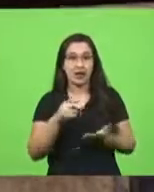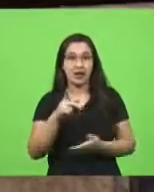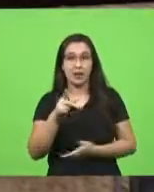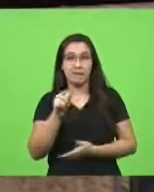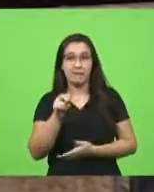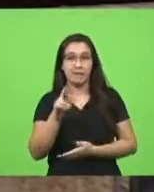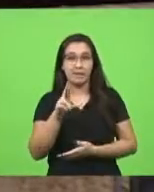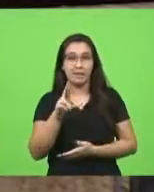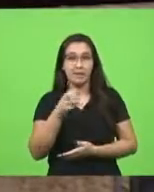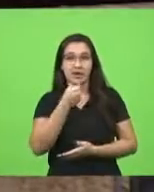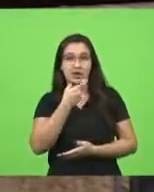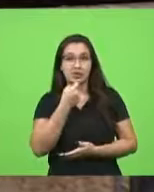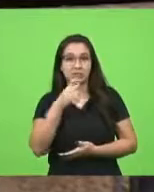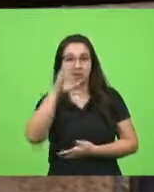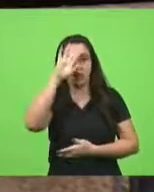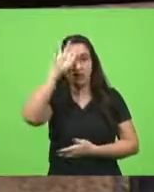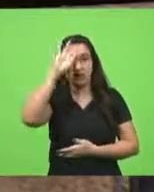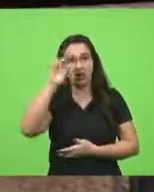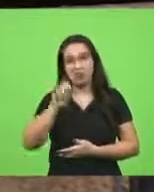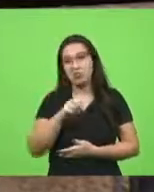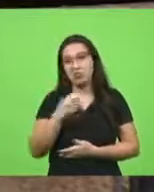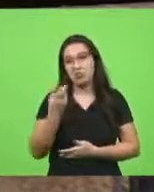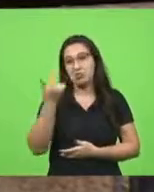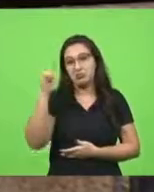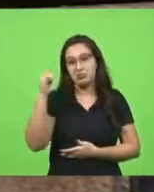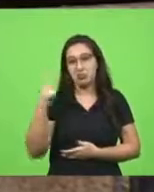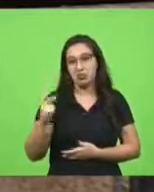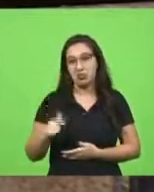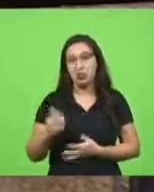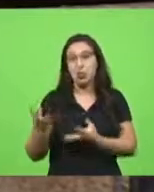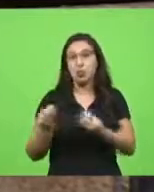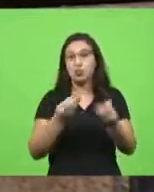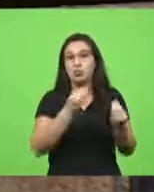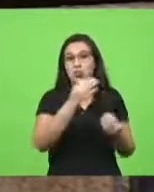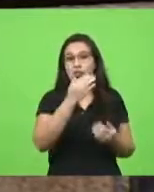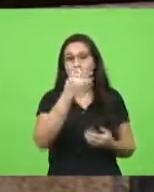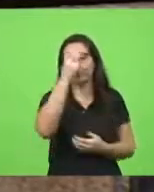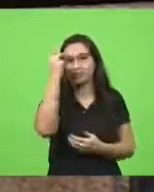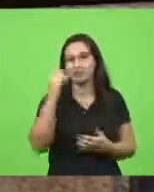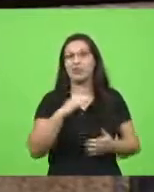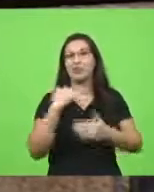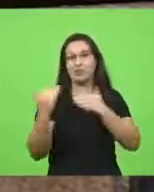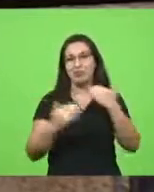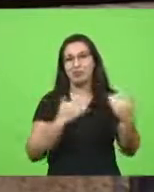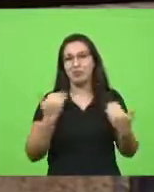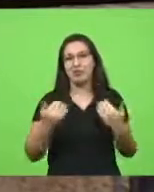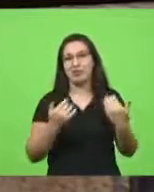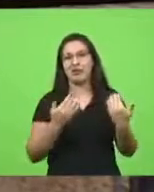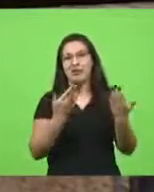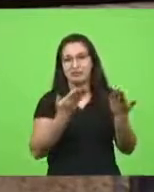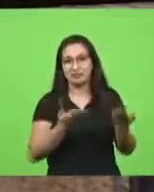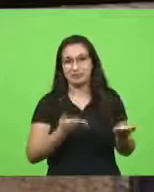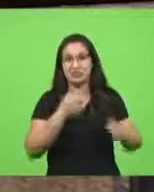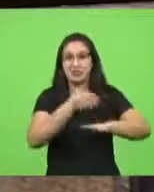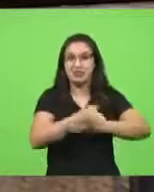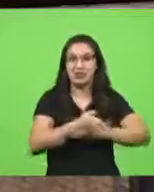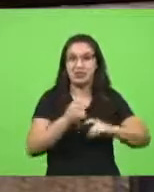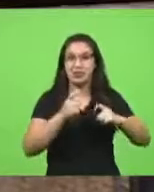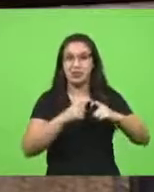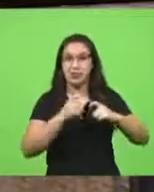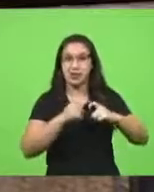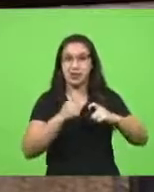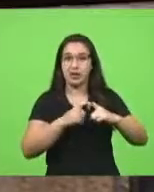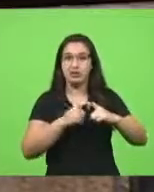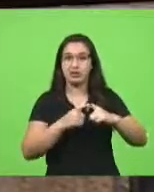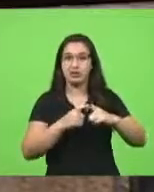ou qualquer outro? Muitas pessoas morreram por causa disso, das pessoas irem no médico e o médico voltar para